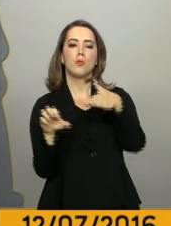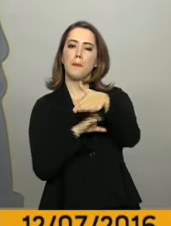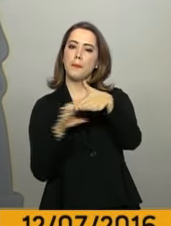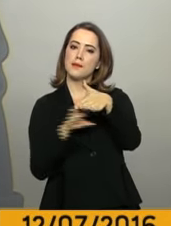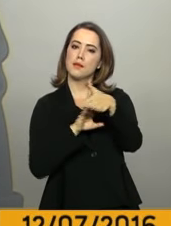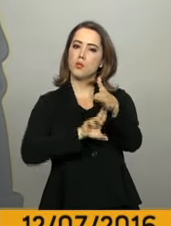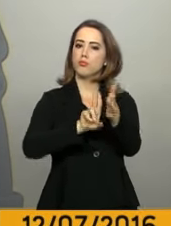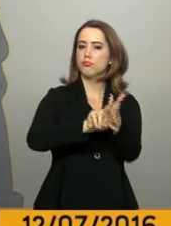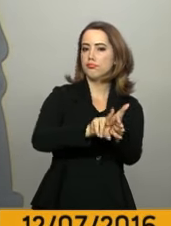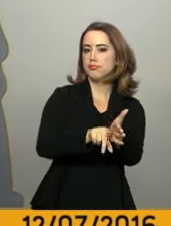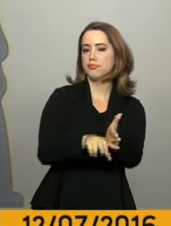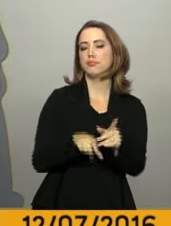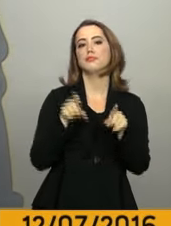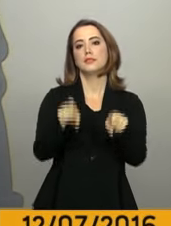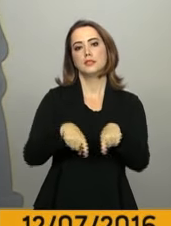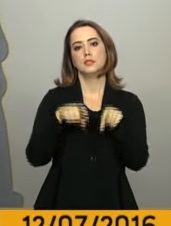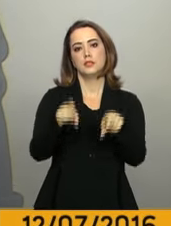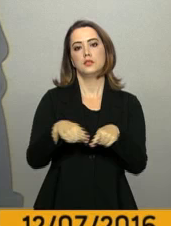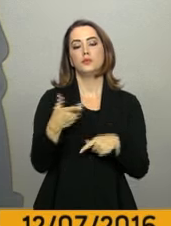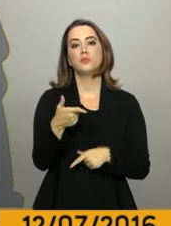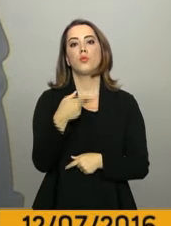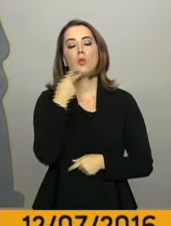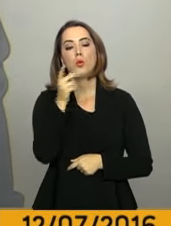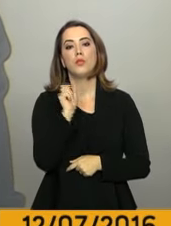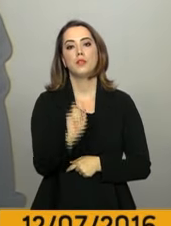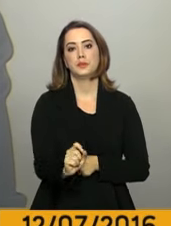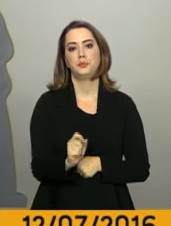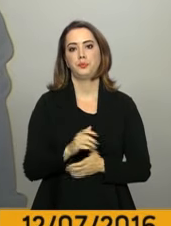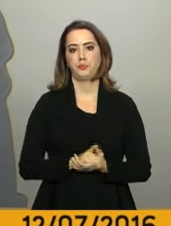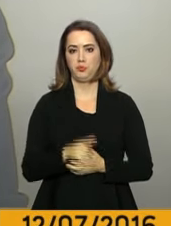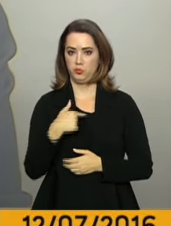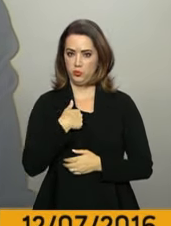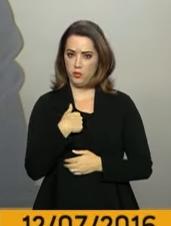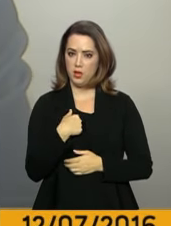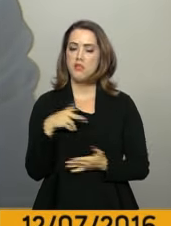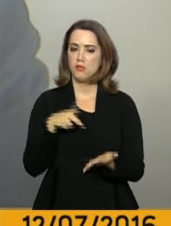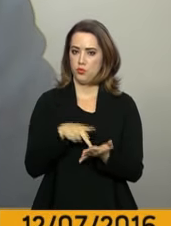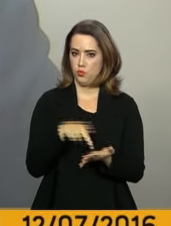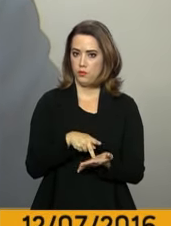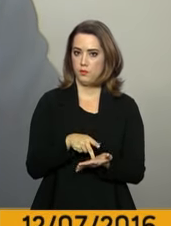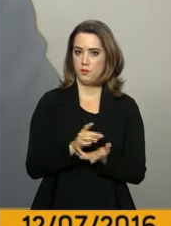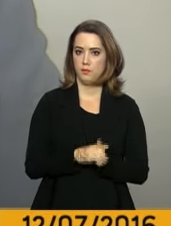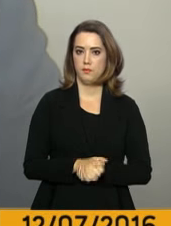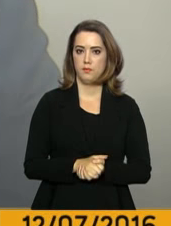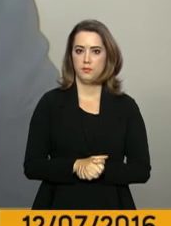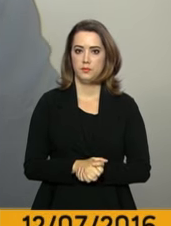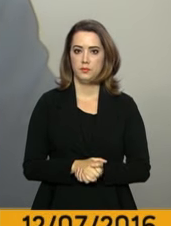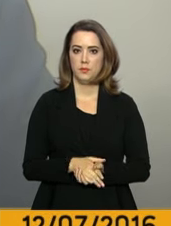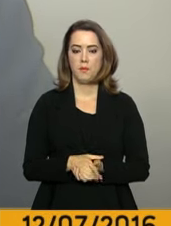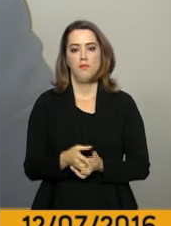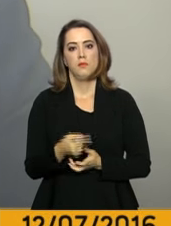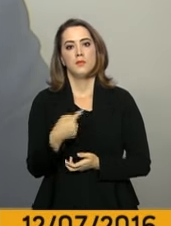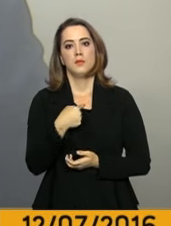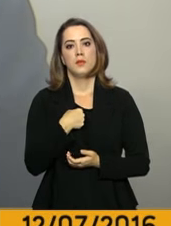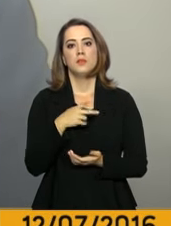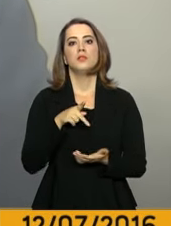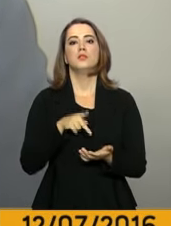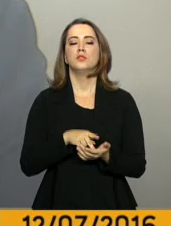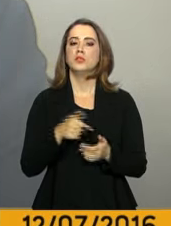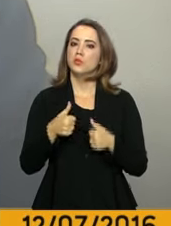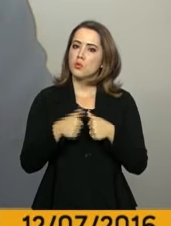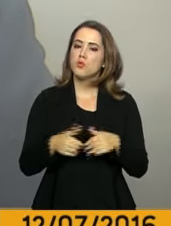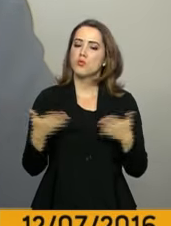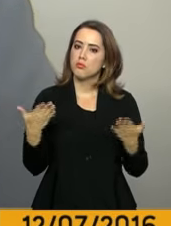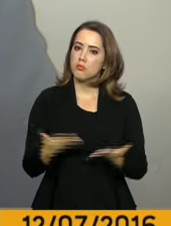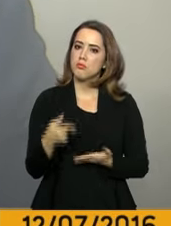da Agricultura que lá estavam quando eu disse que eu na verdade eu eu estou aqui